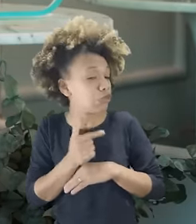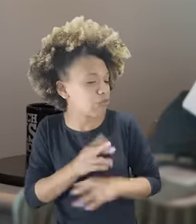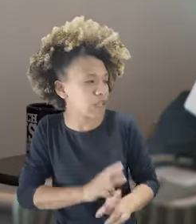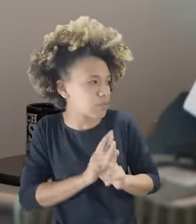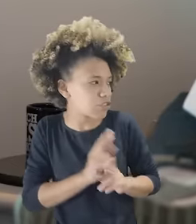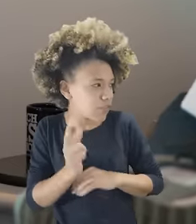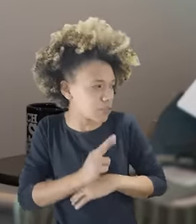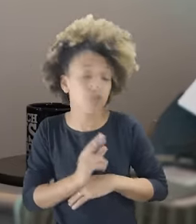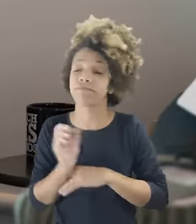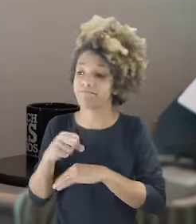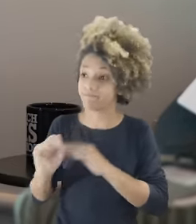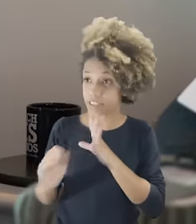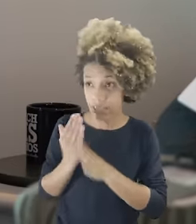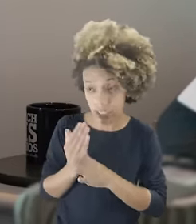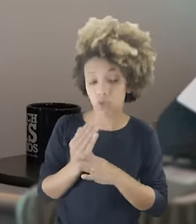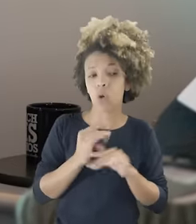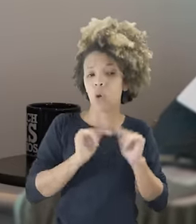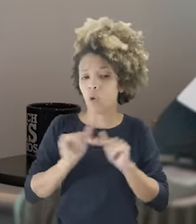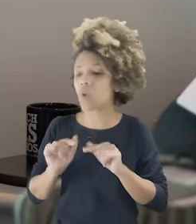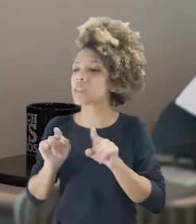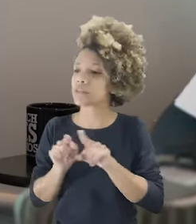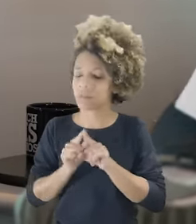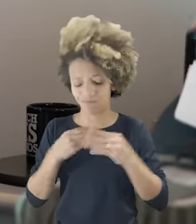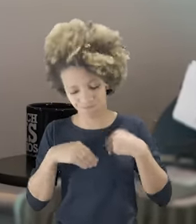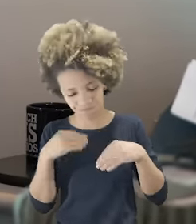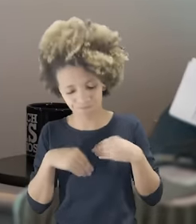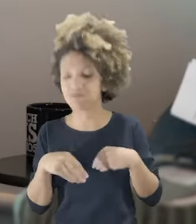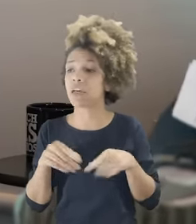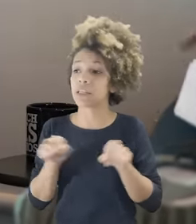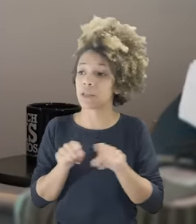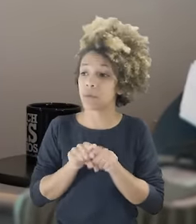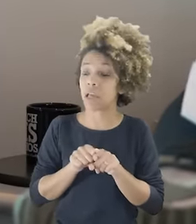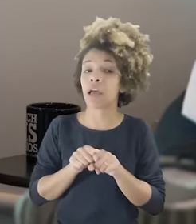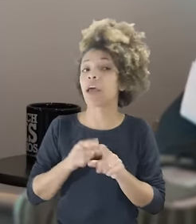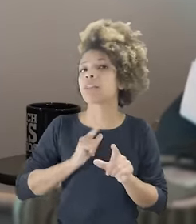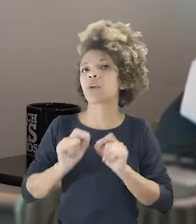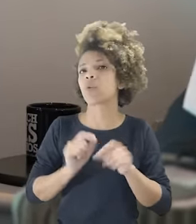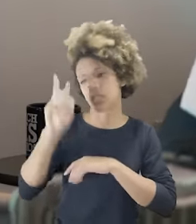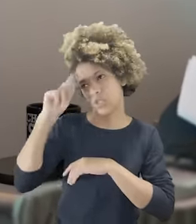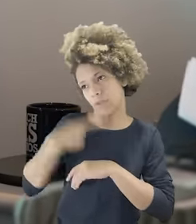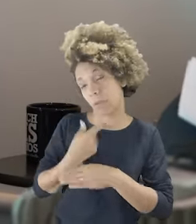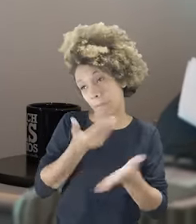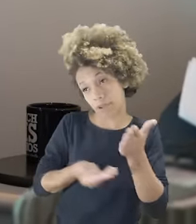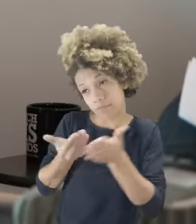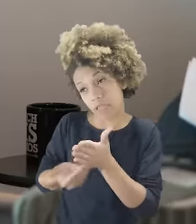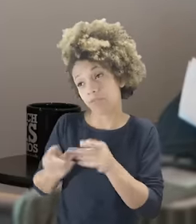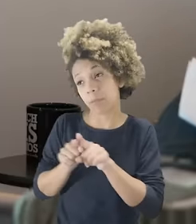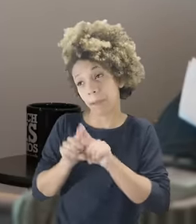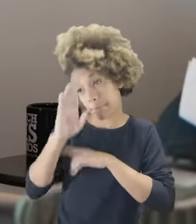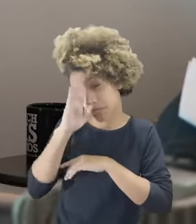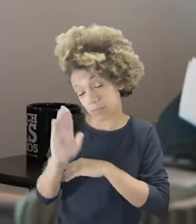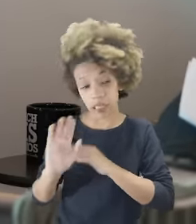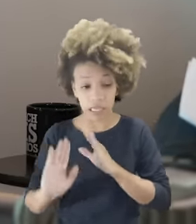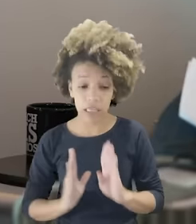a expectativa exatamente a gente tá querendo coisa para se frustrar né Maurício tem coisas o ser humano tá perdendo muito tempo principalmente para